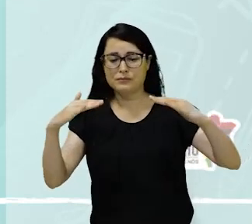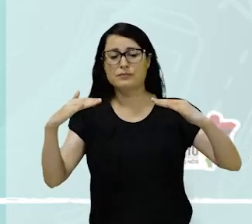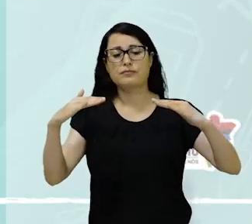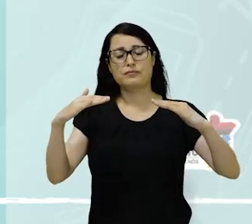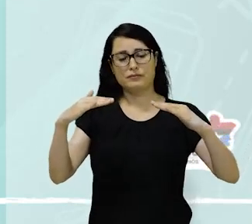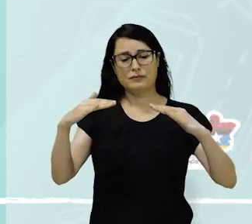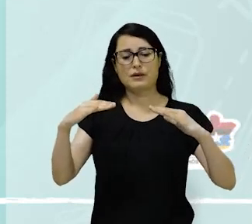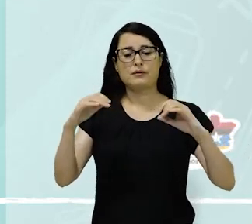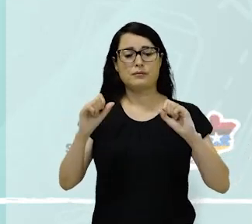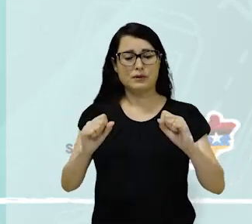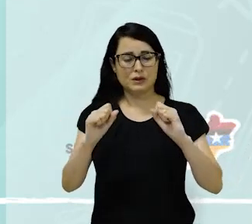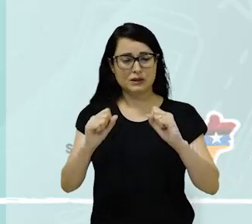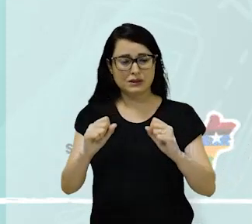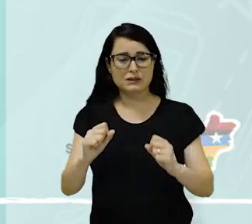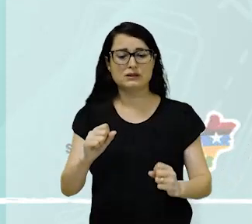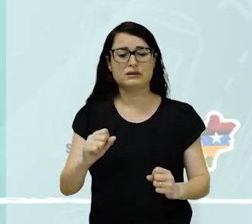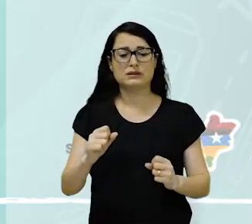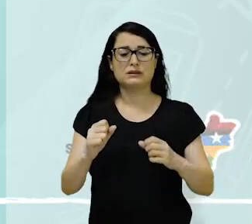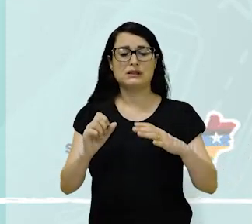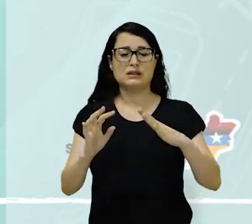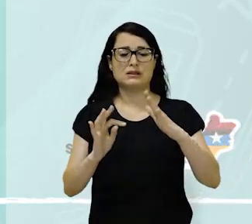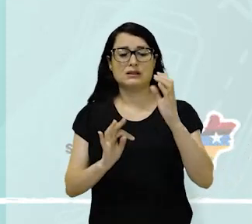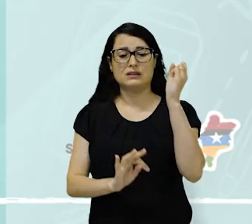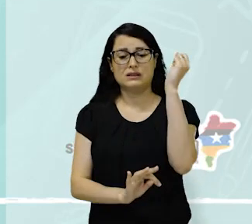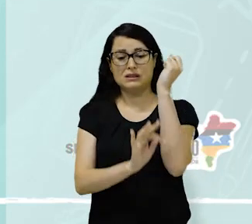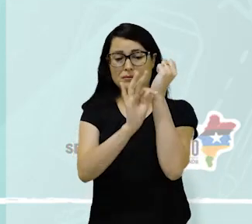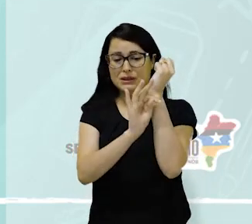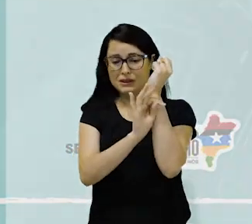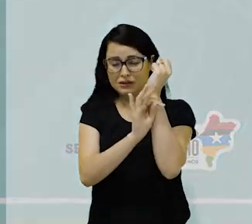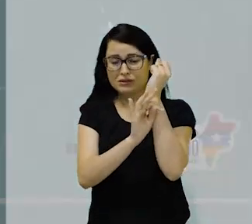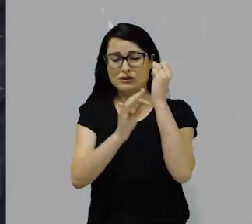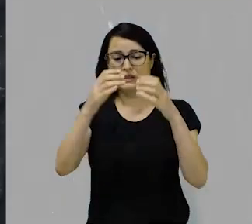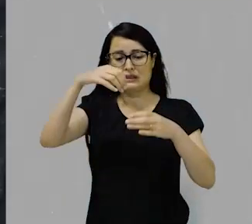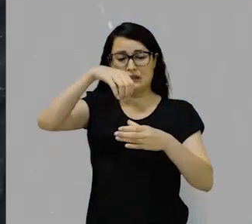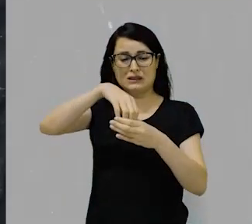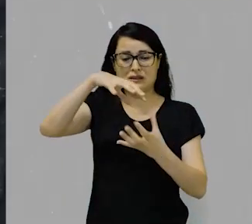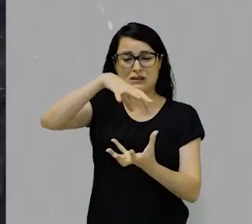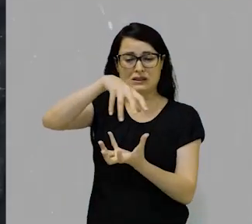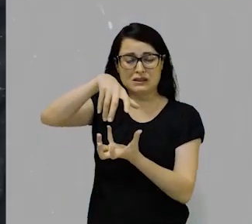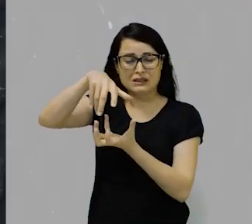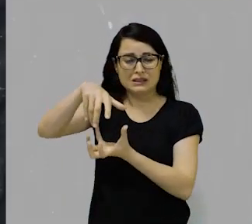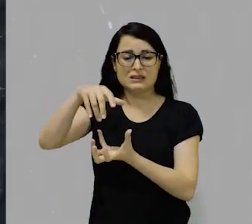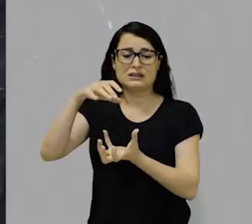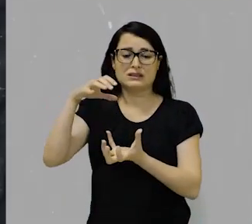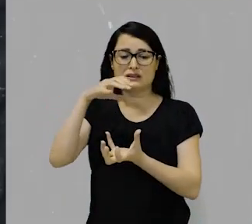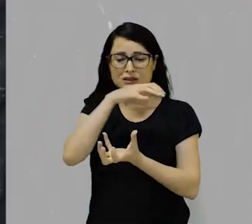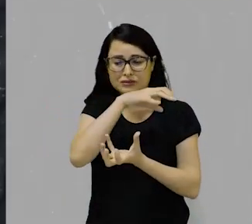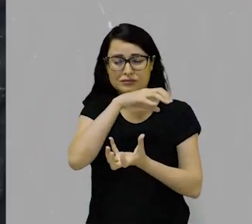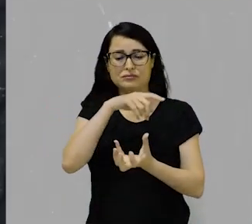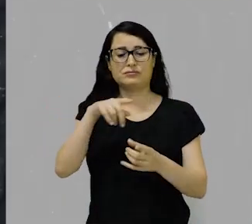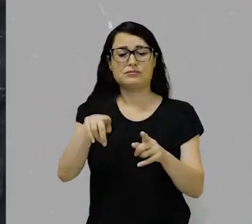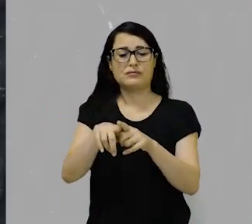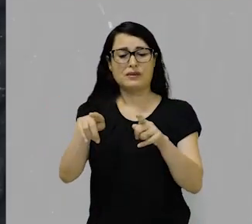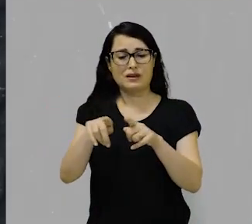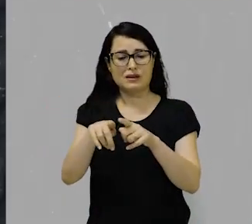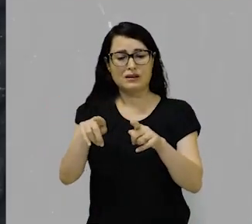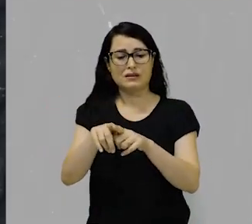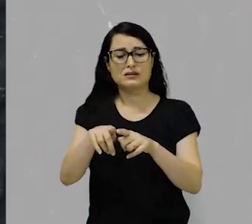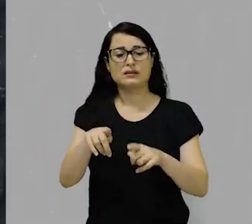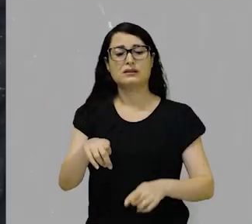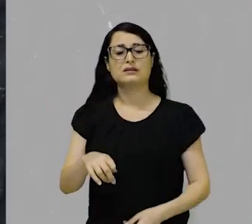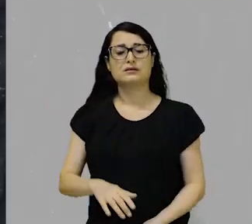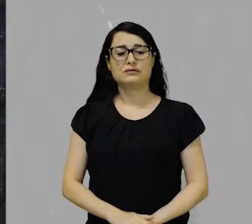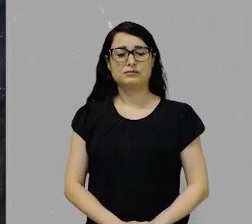tectônicas ocorrem em virtude das altas temperaturas e o intenso calor provoca a movimentação circular do manto na famosa corrente